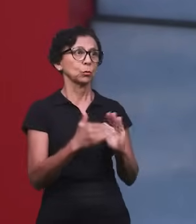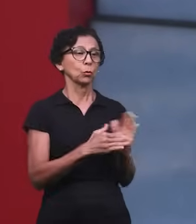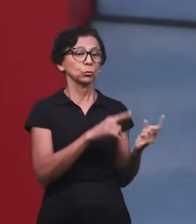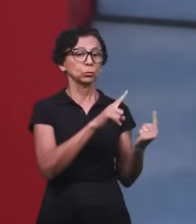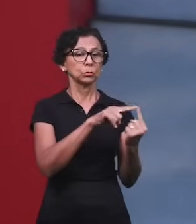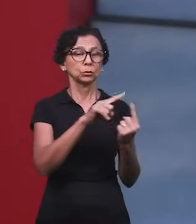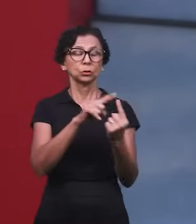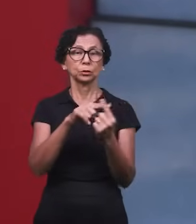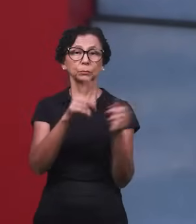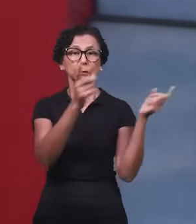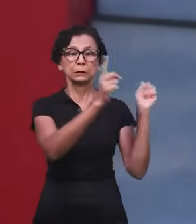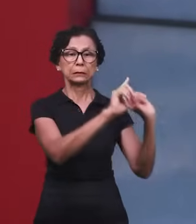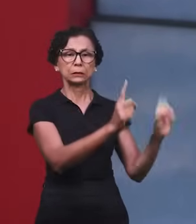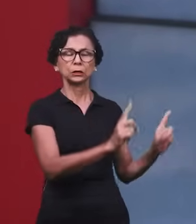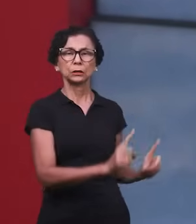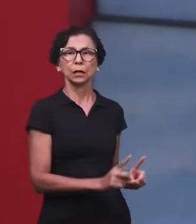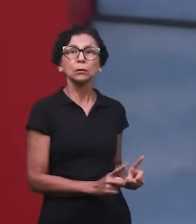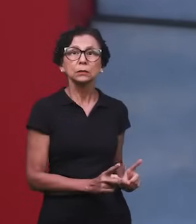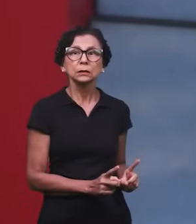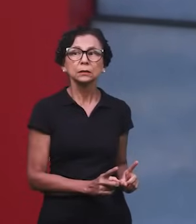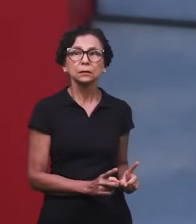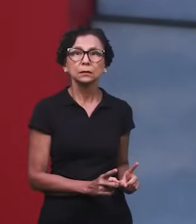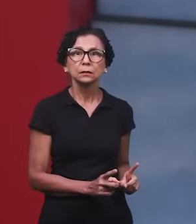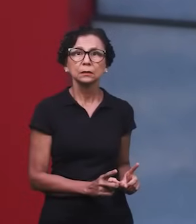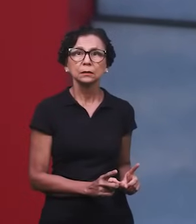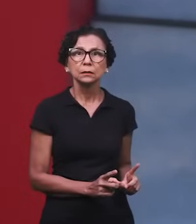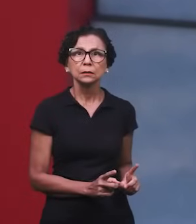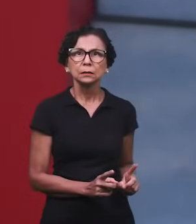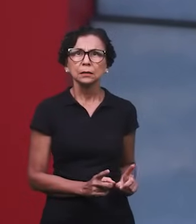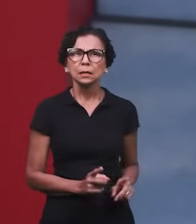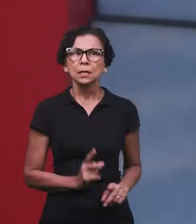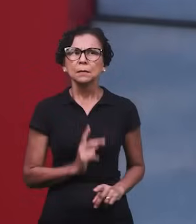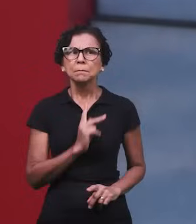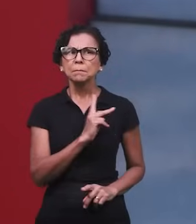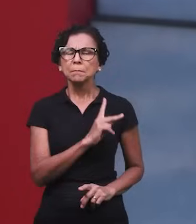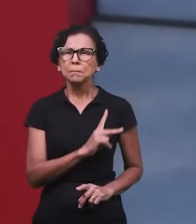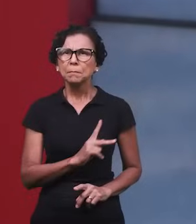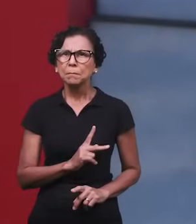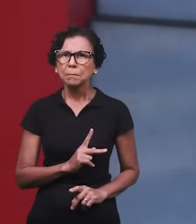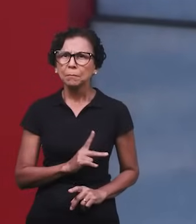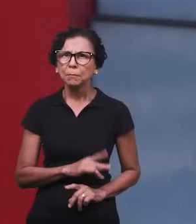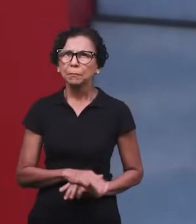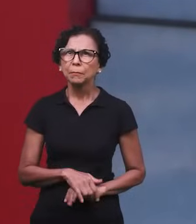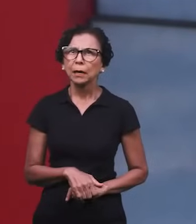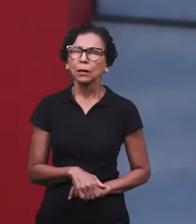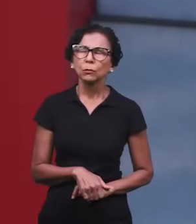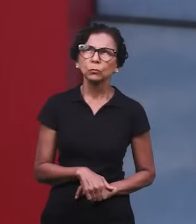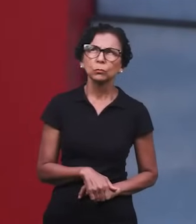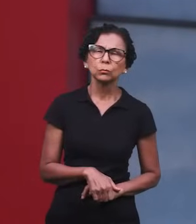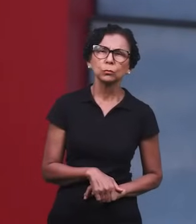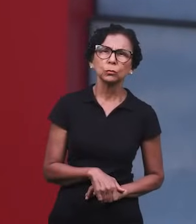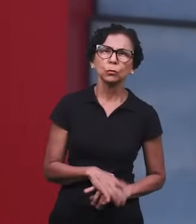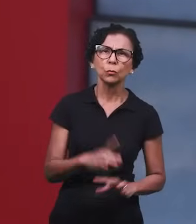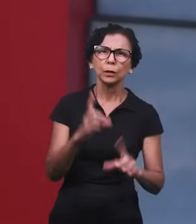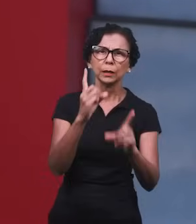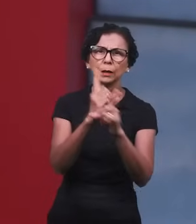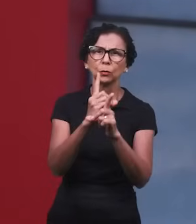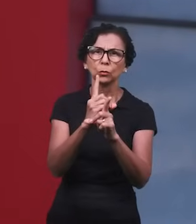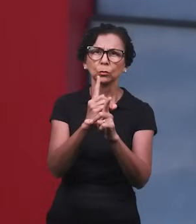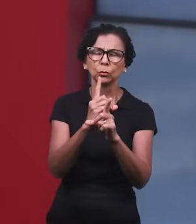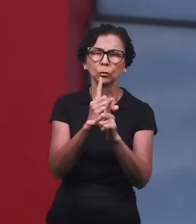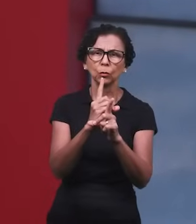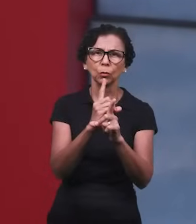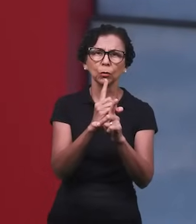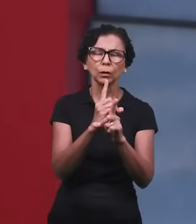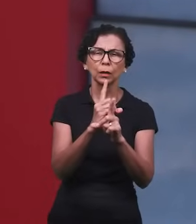de todos os tipos. E ele encontrou uma estátua, que na verdade era um pedestal